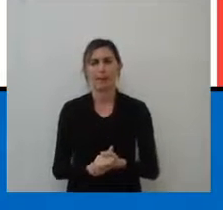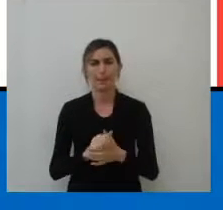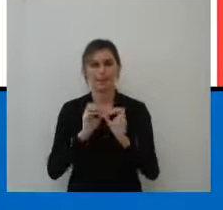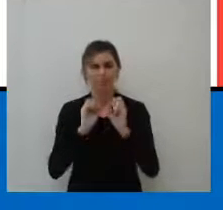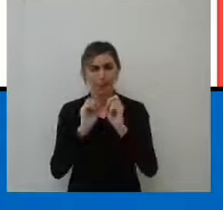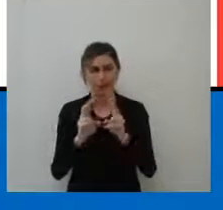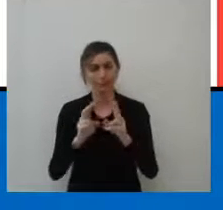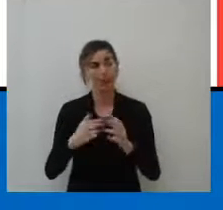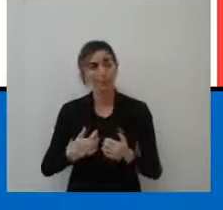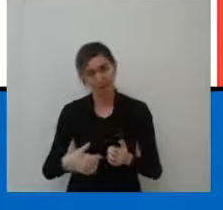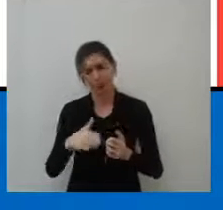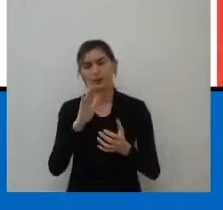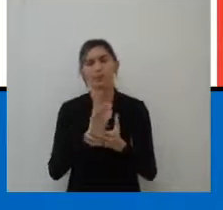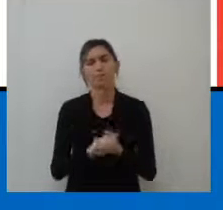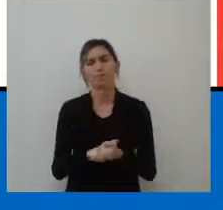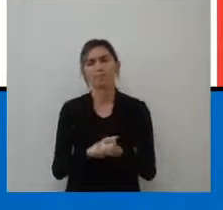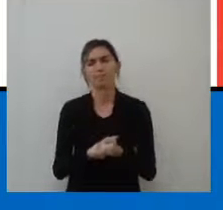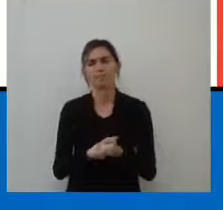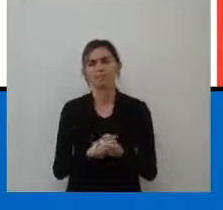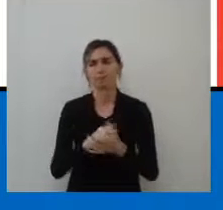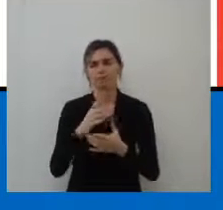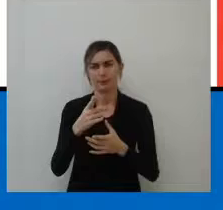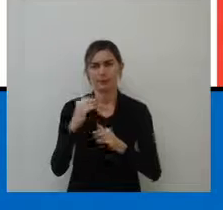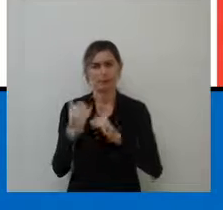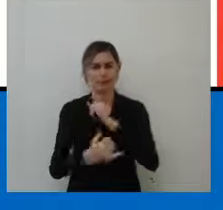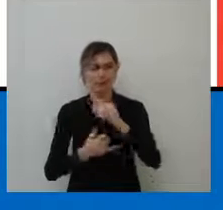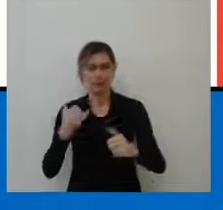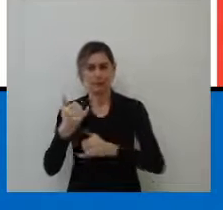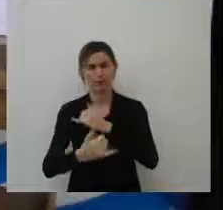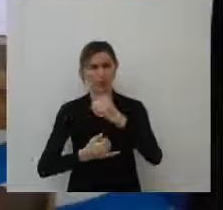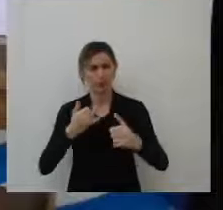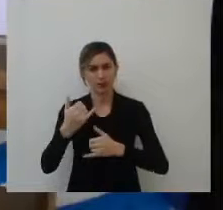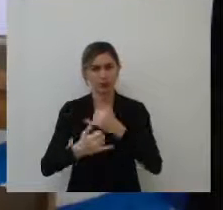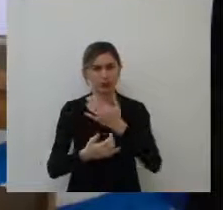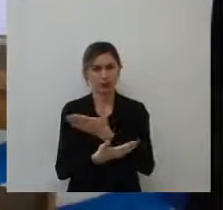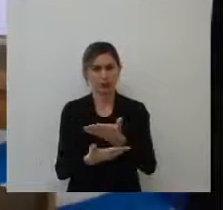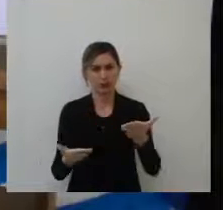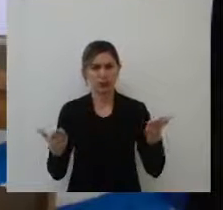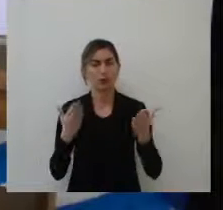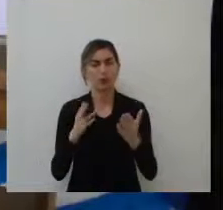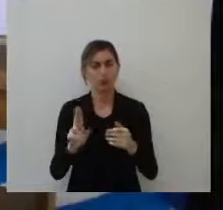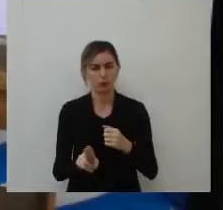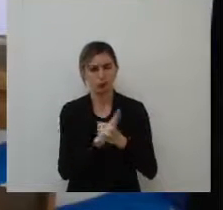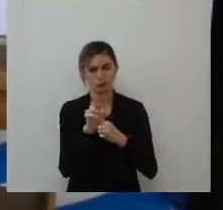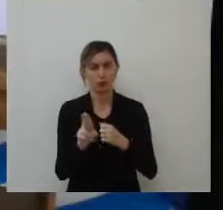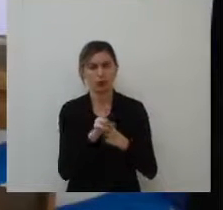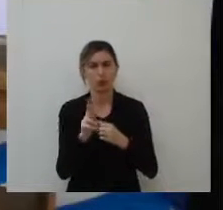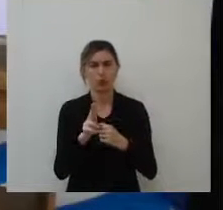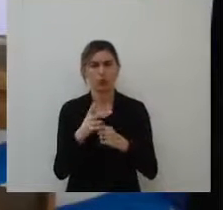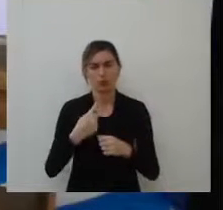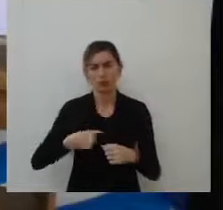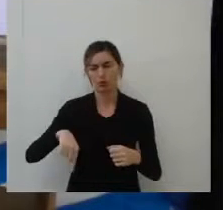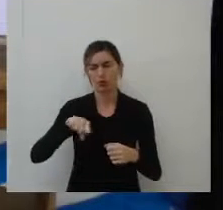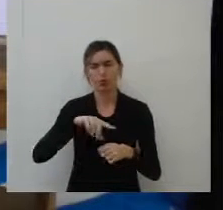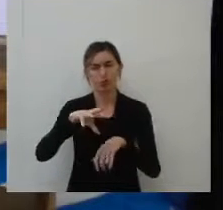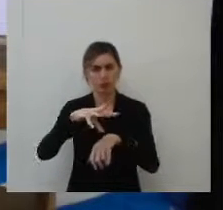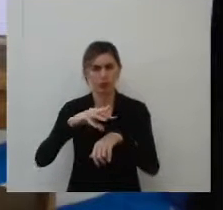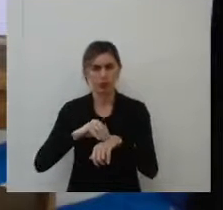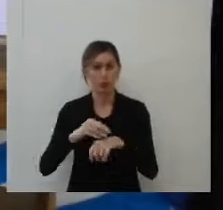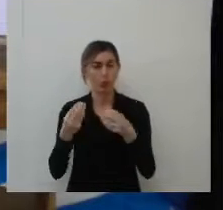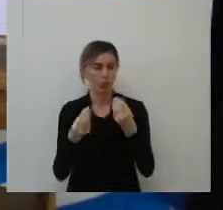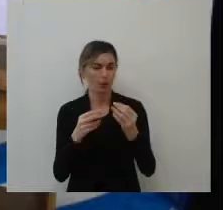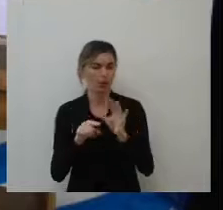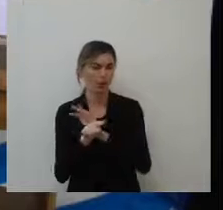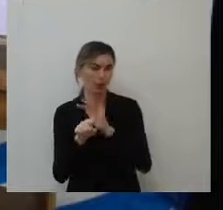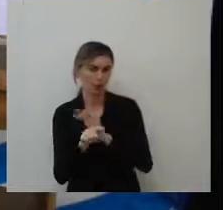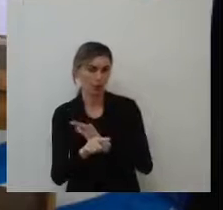Ok, gente, vamos lá. Ó, essas informações disseminadas que vocês utilizam, tá? Eu vou colher agora como